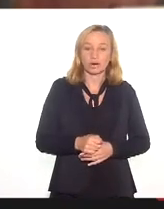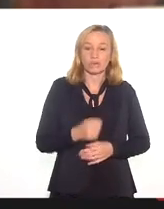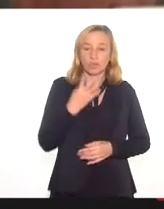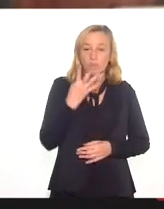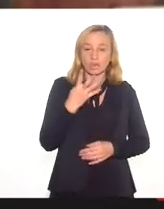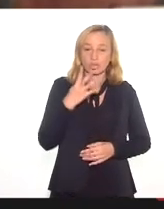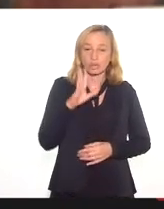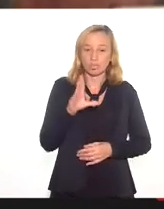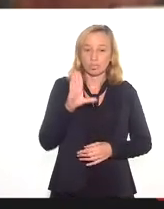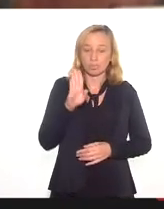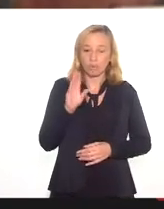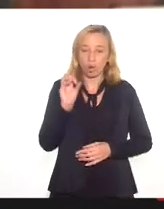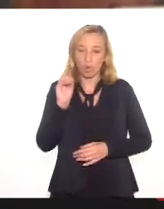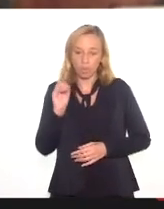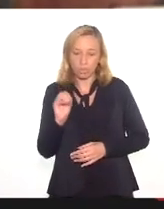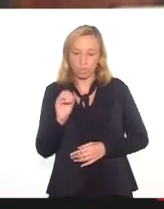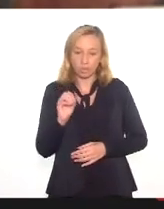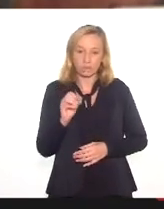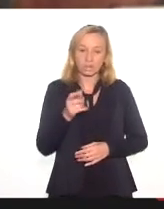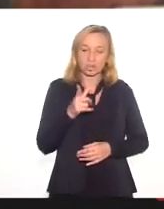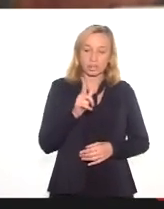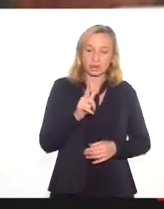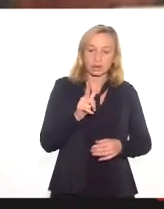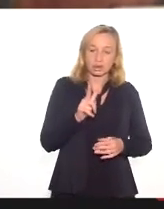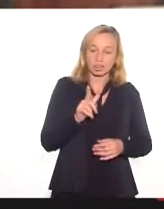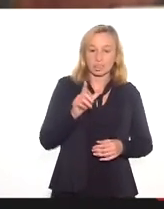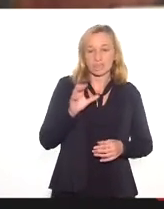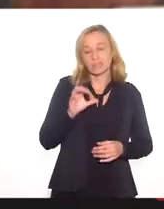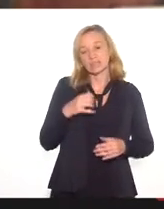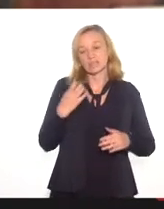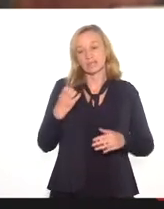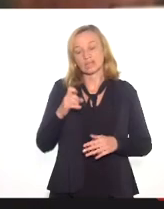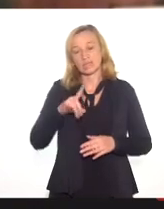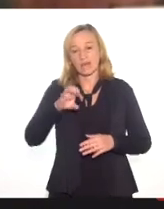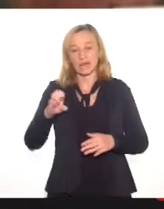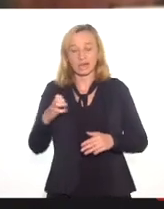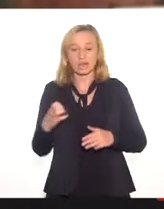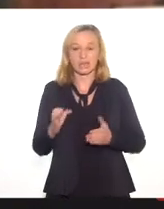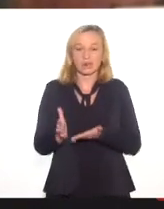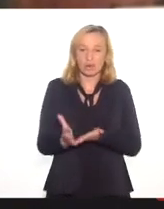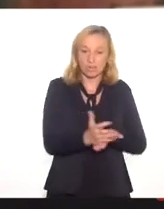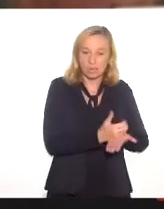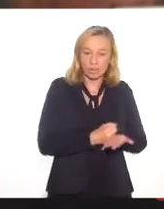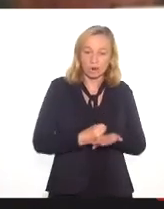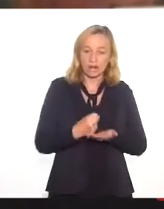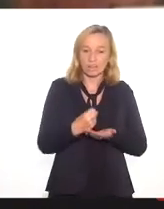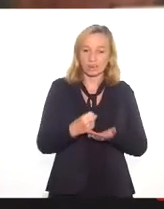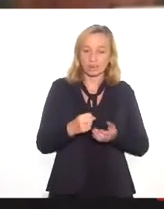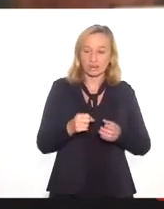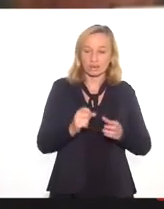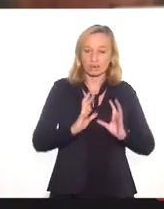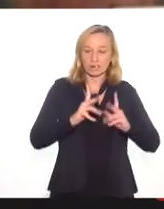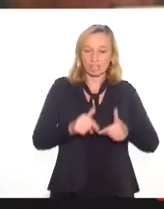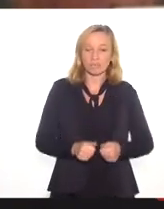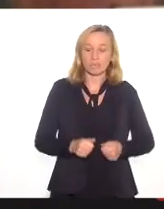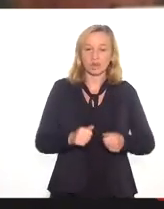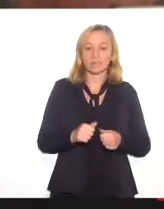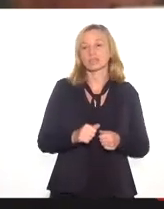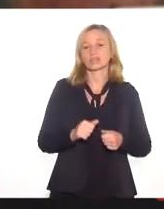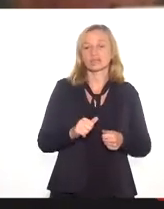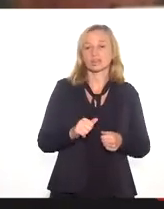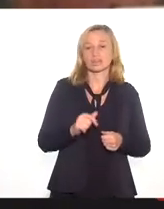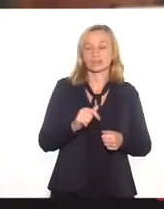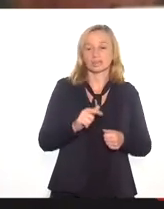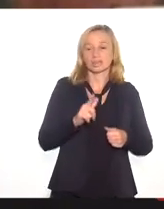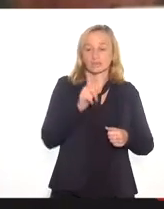blocos da CEDAI em distribuição de água, coleta e tratamento de esgoto e a área 3, a Zona Oeste e mais alguns